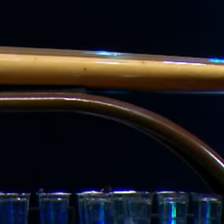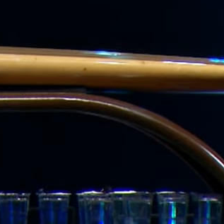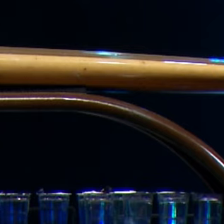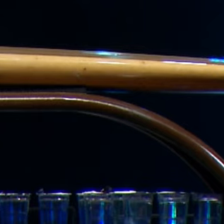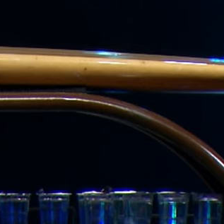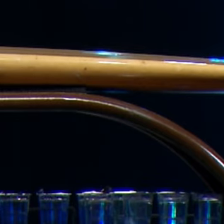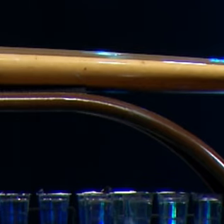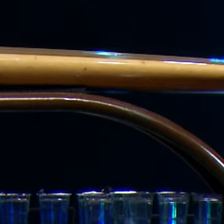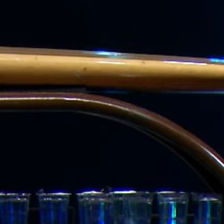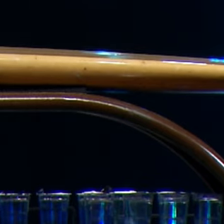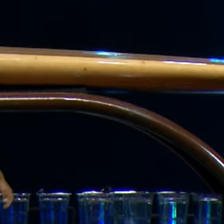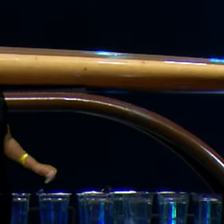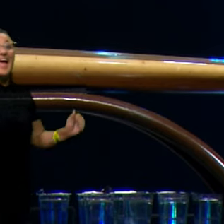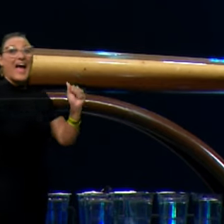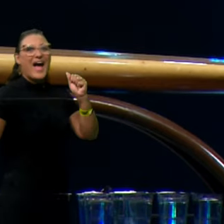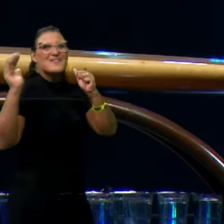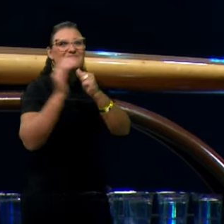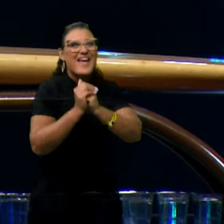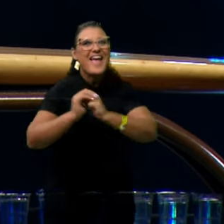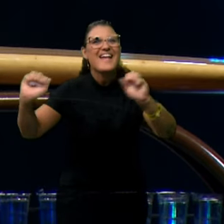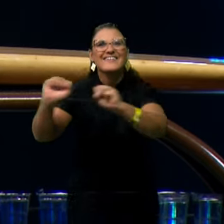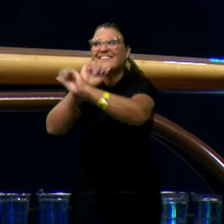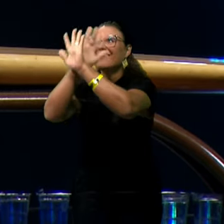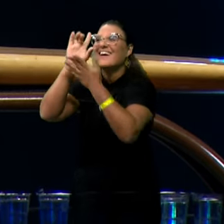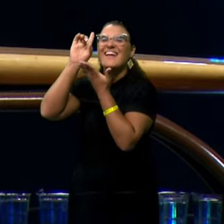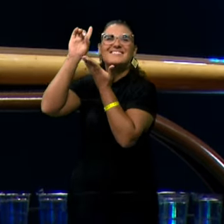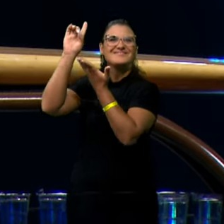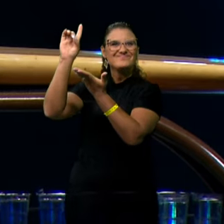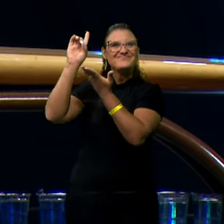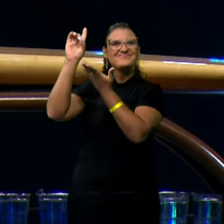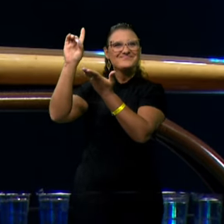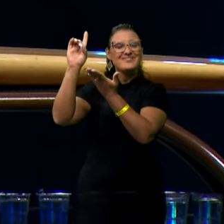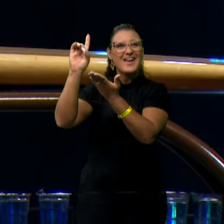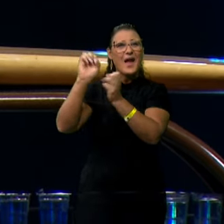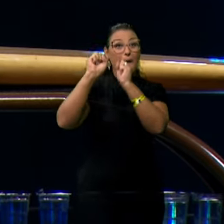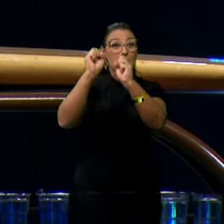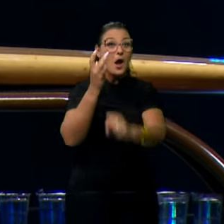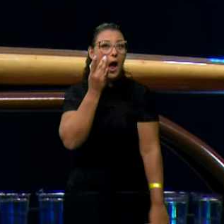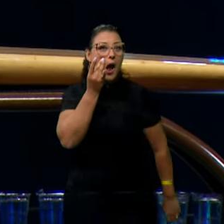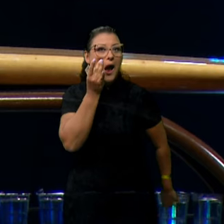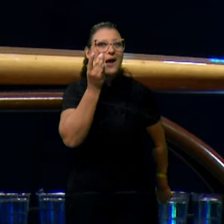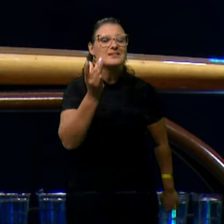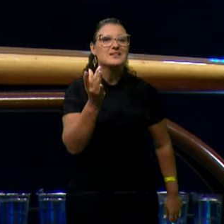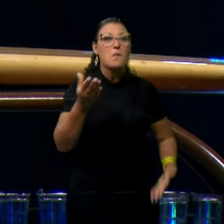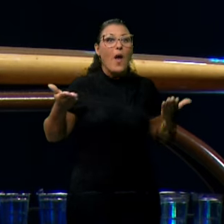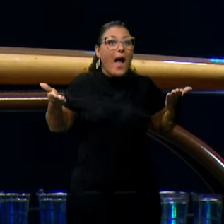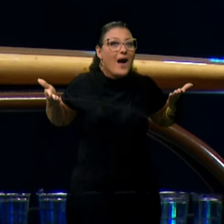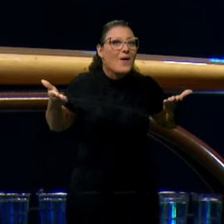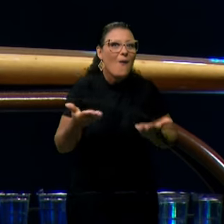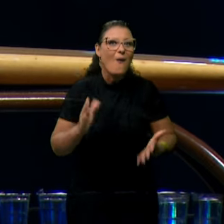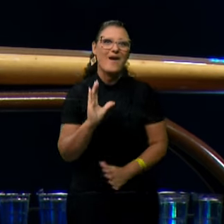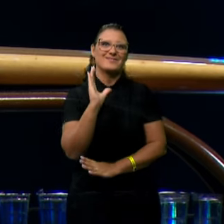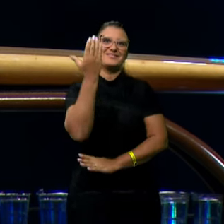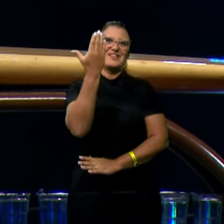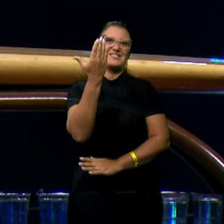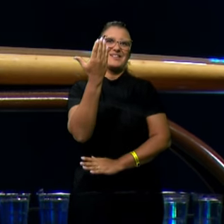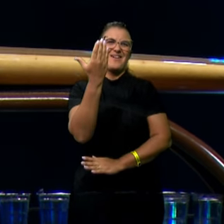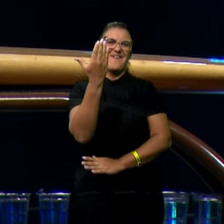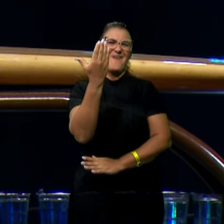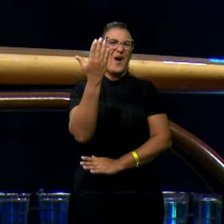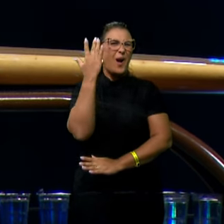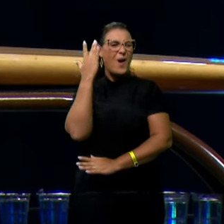Amém glória a Deus pode contar um testemunho que aconteceu comigo agora ou